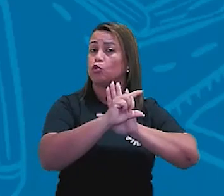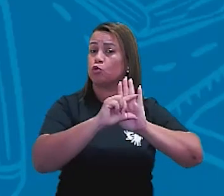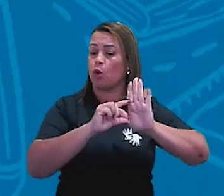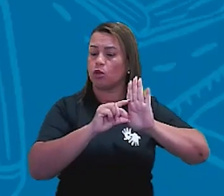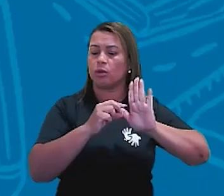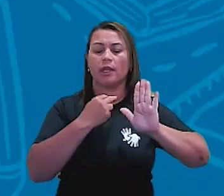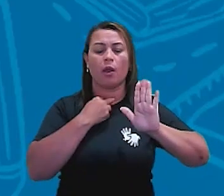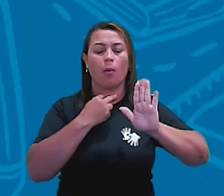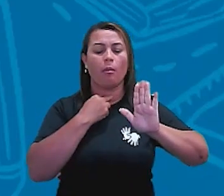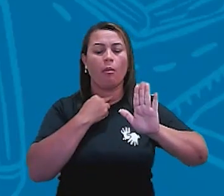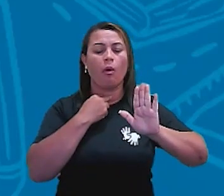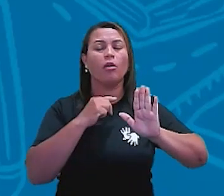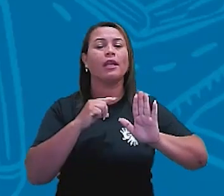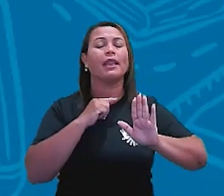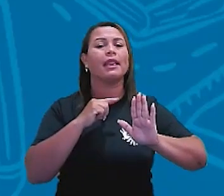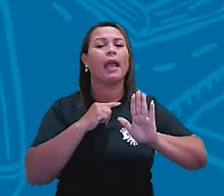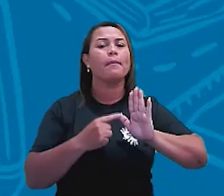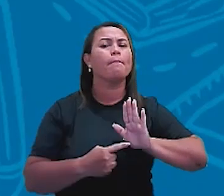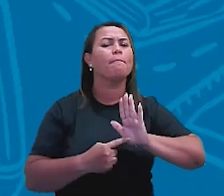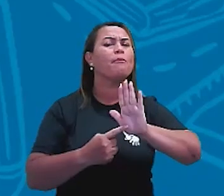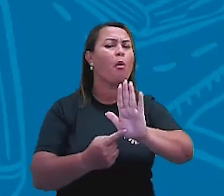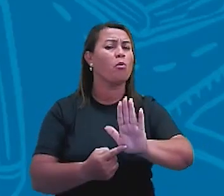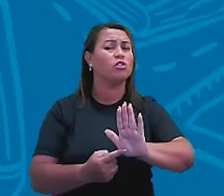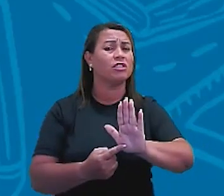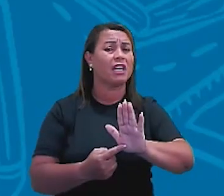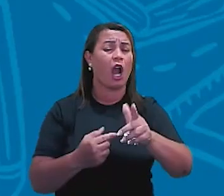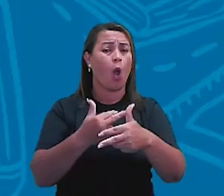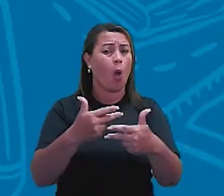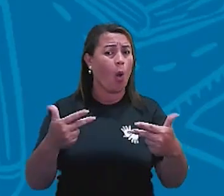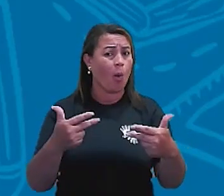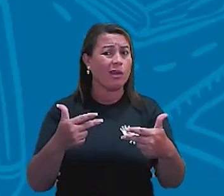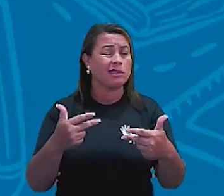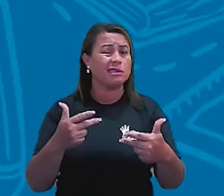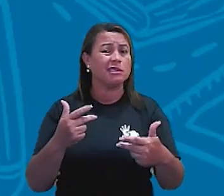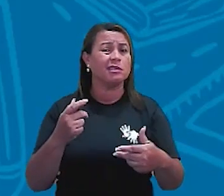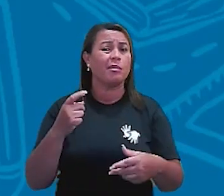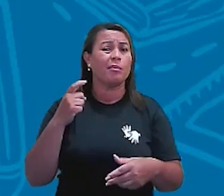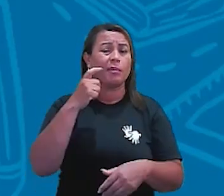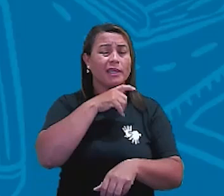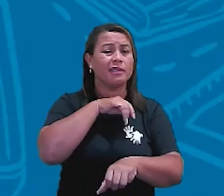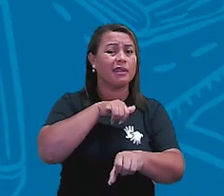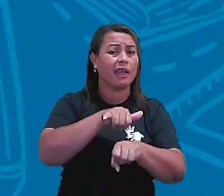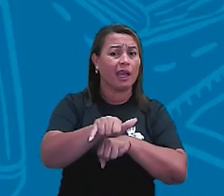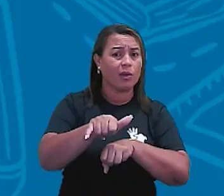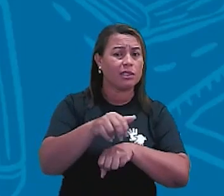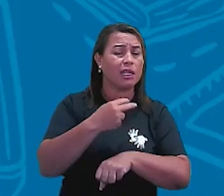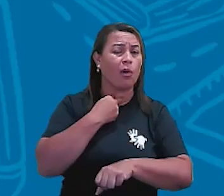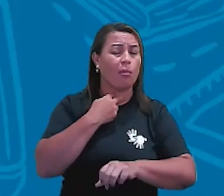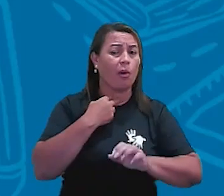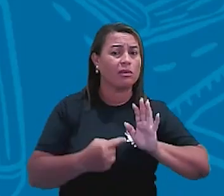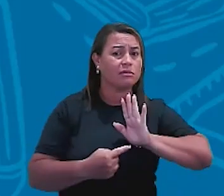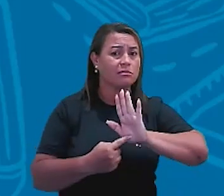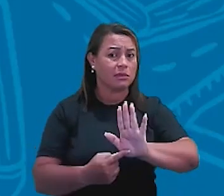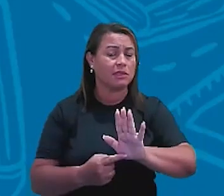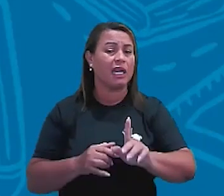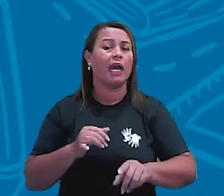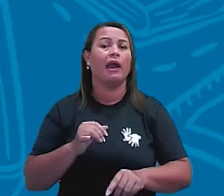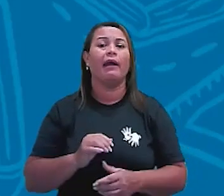rótulo ele não pode demonstrar as propriedades que não possuem, né, ou que não possam ser demonstradas. Como, por